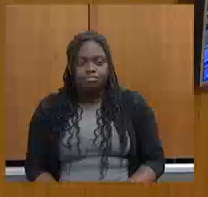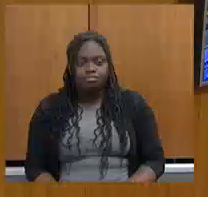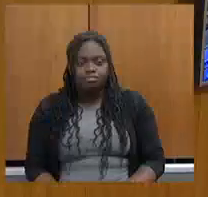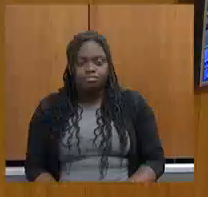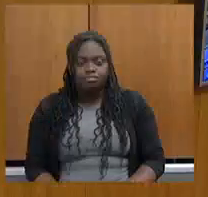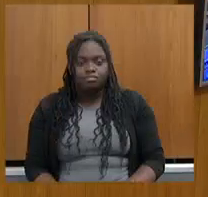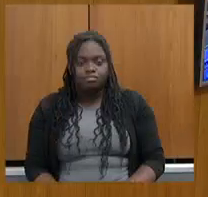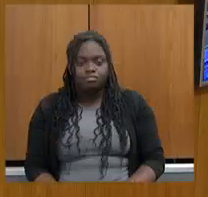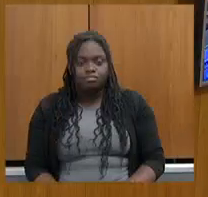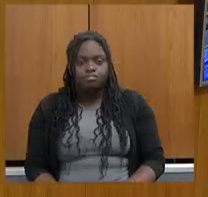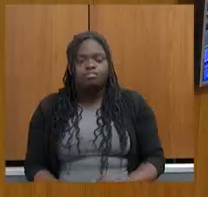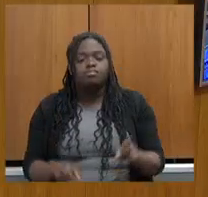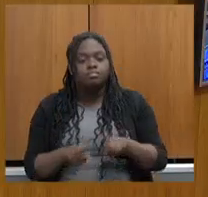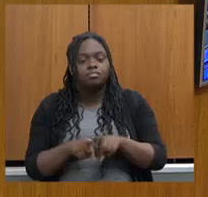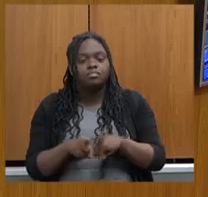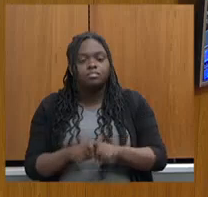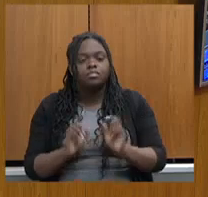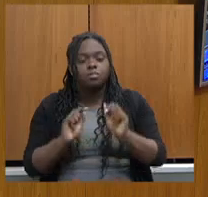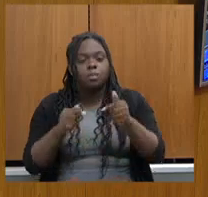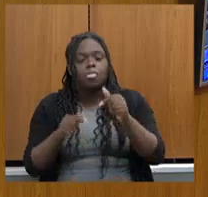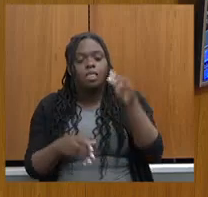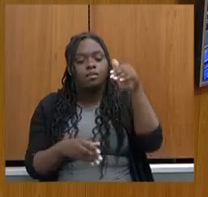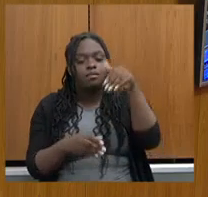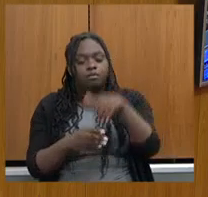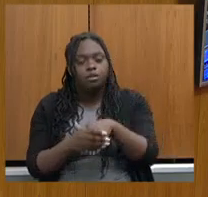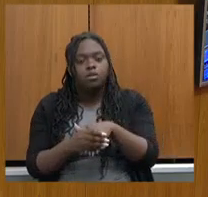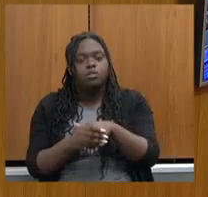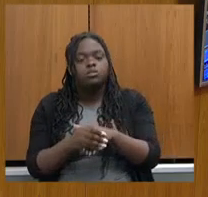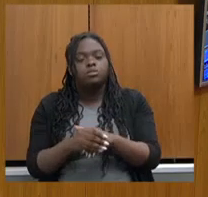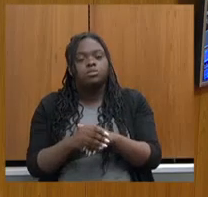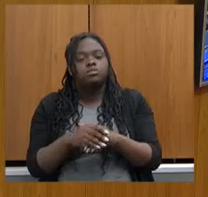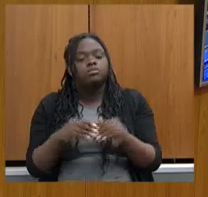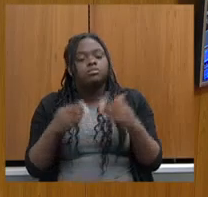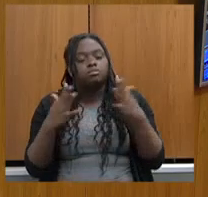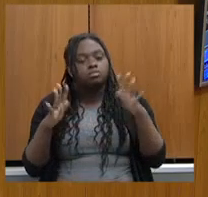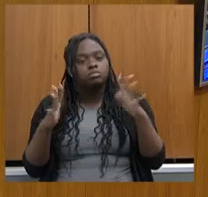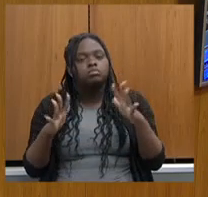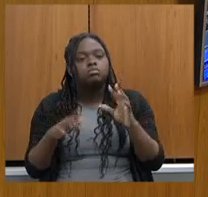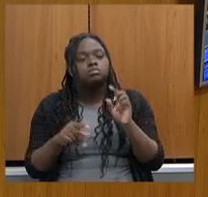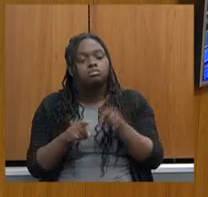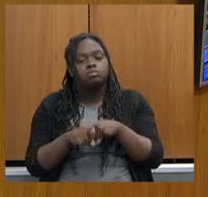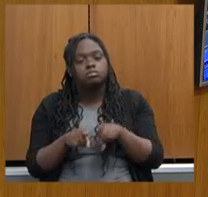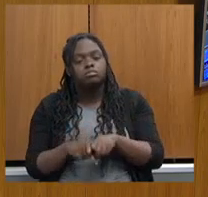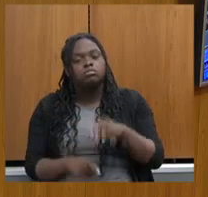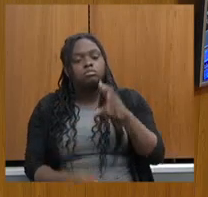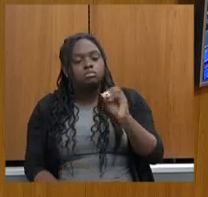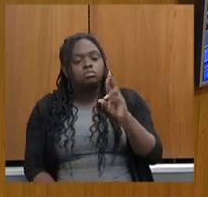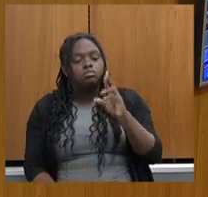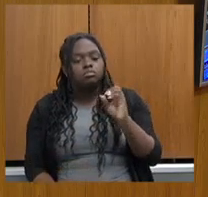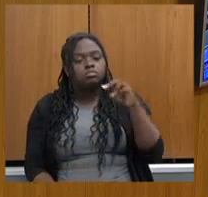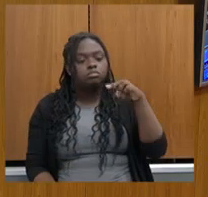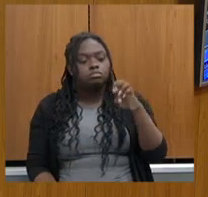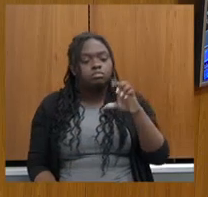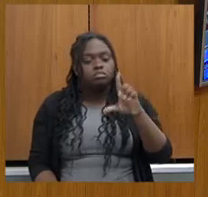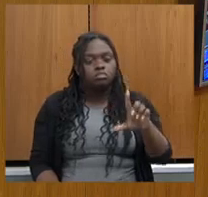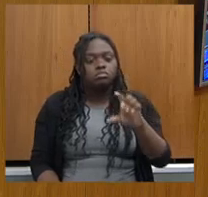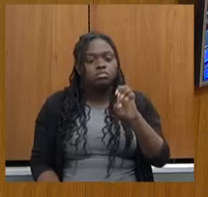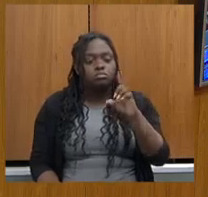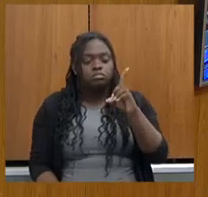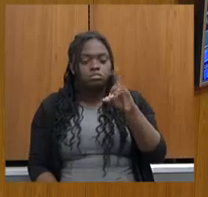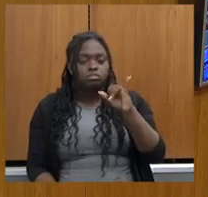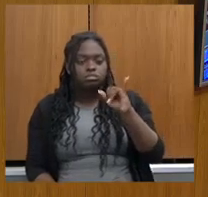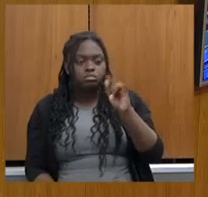outro requerimento que seja formulado voto de congratulações com Coronel BM Edgar Estevão da Silva pela experiência